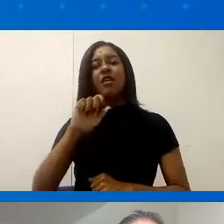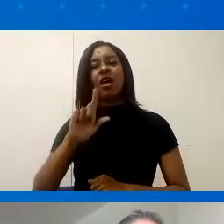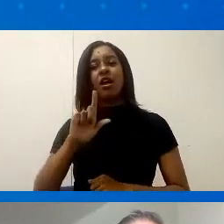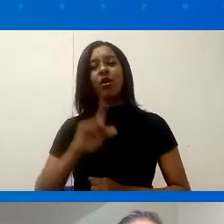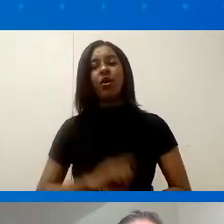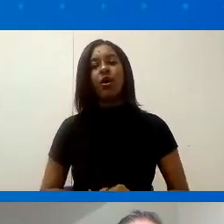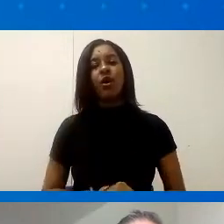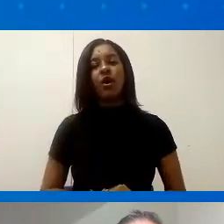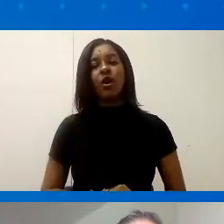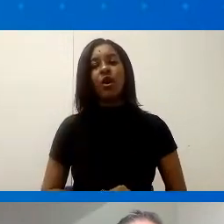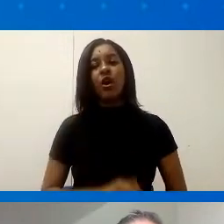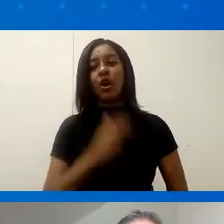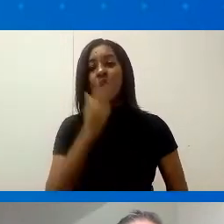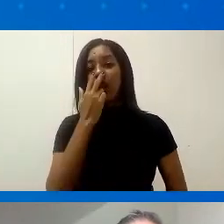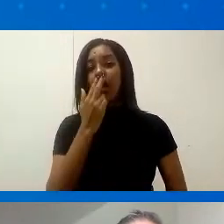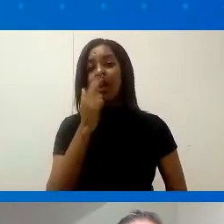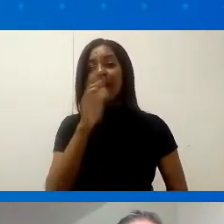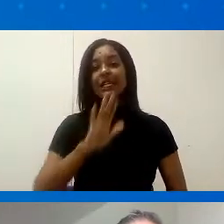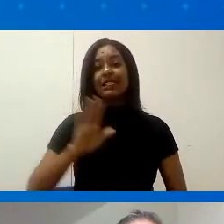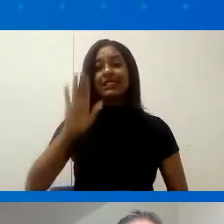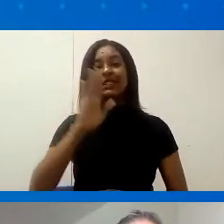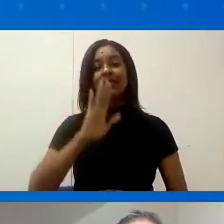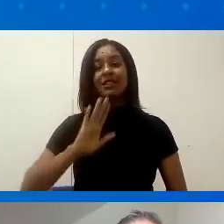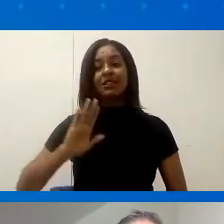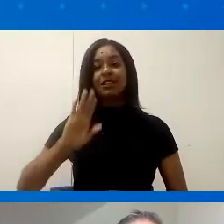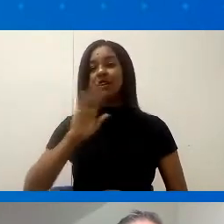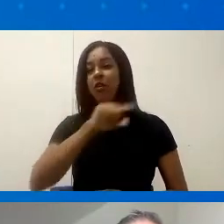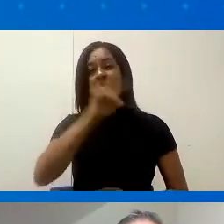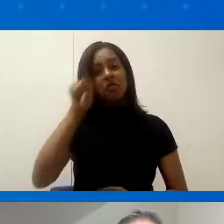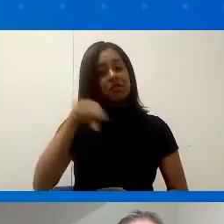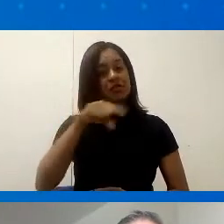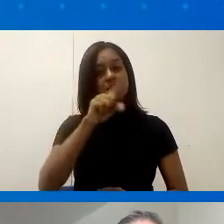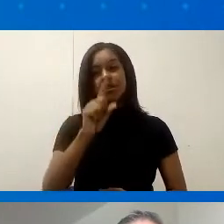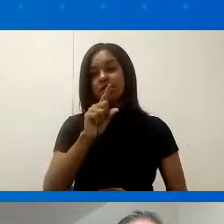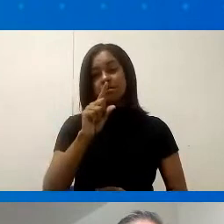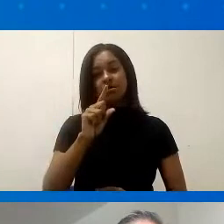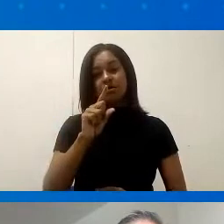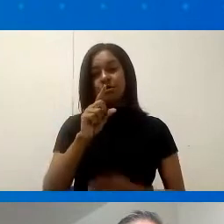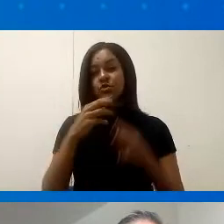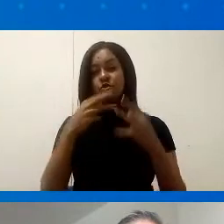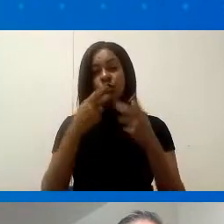eu acho que é geral foi uma pergunta vocês para mesa